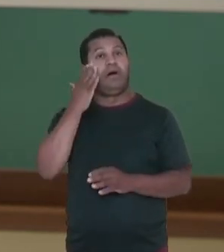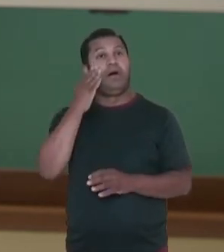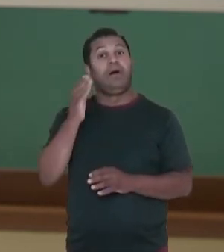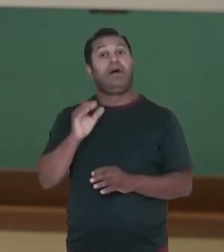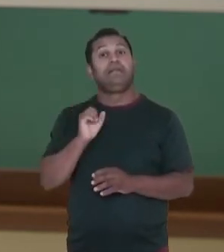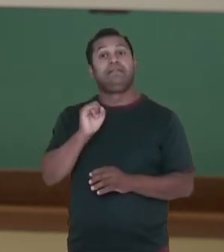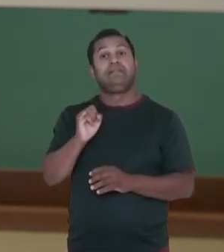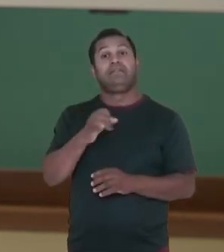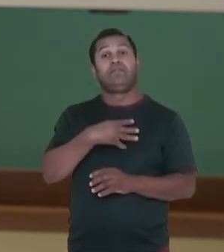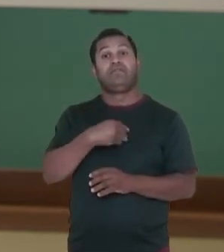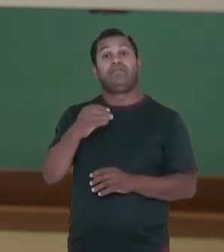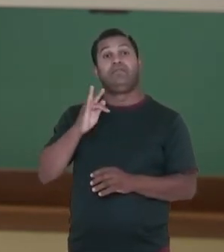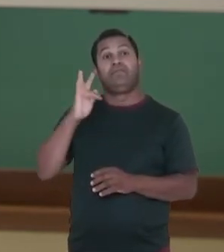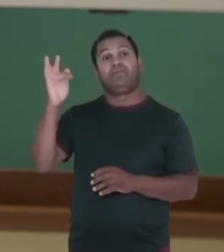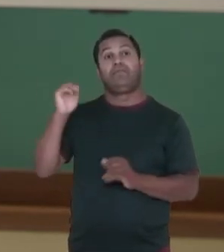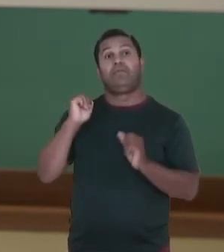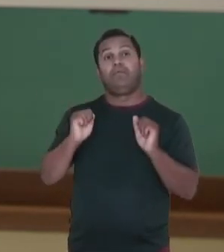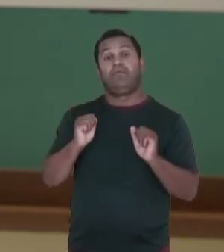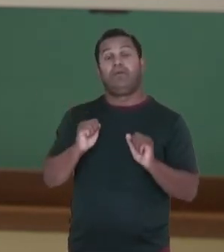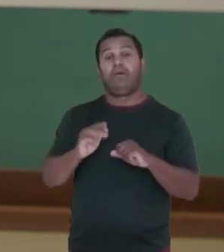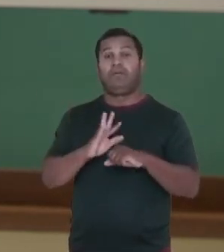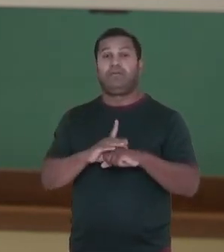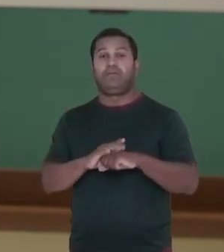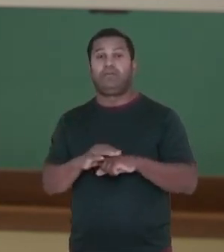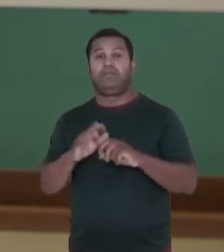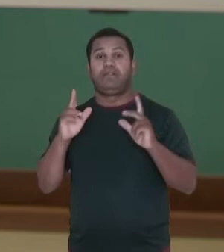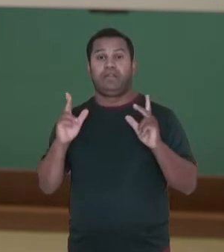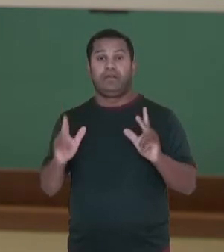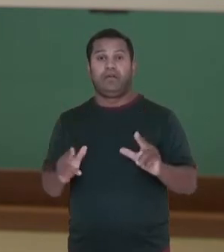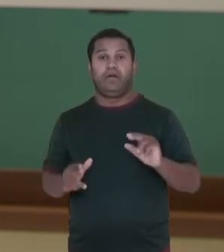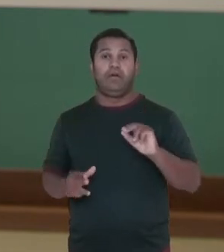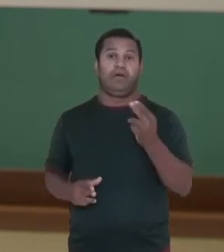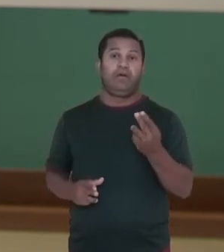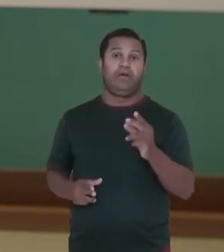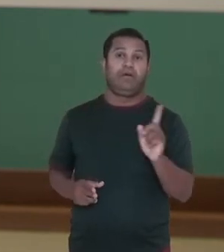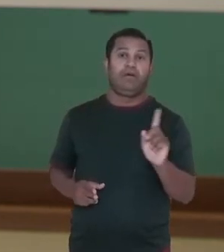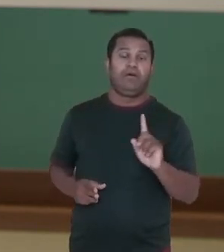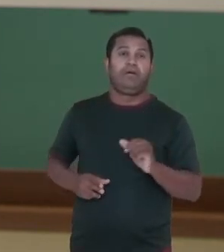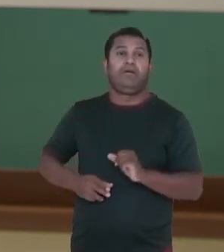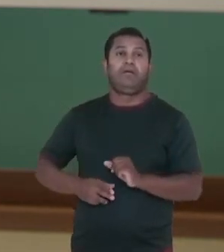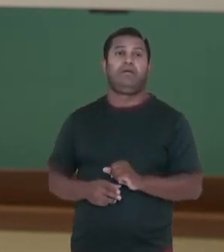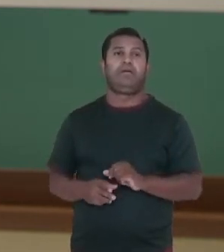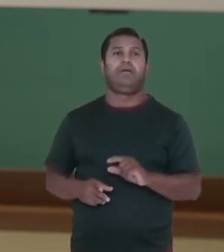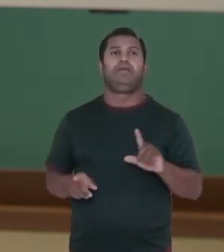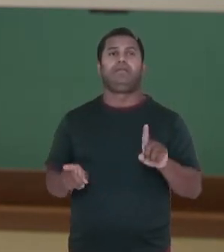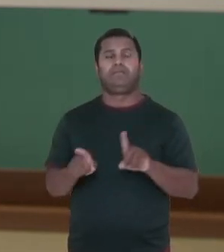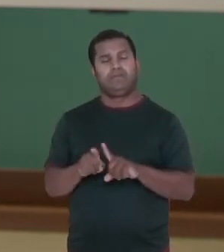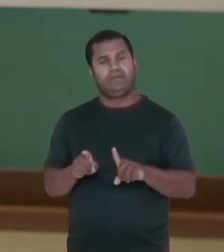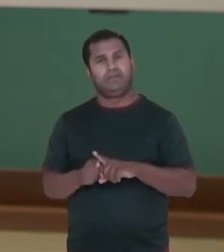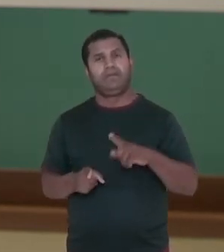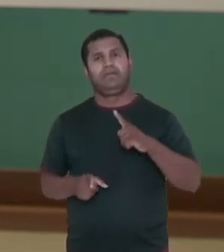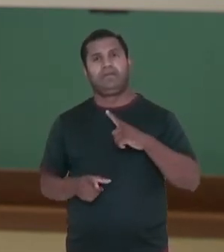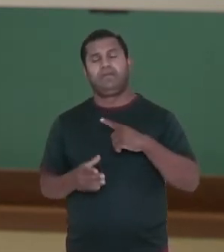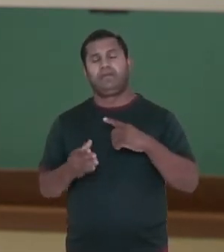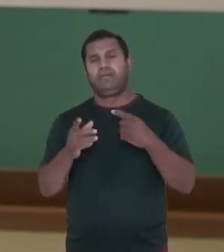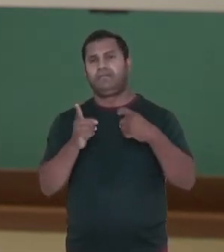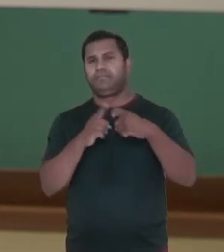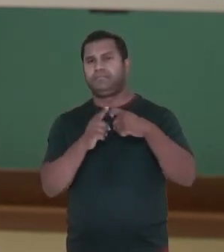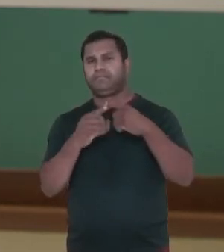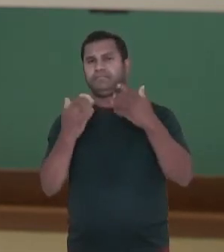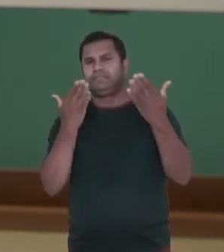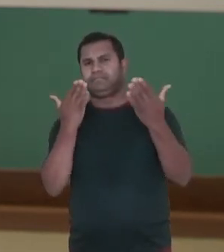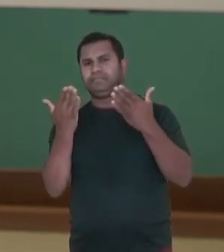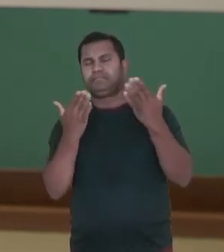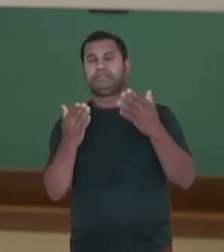Ele é realizado por um grupo multidisciplinar, então eu não tenho só um geneticista, eu vou ter psicólogos,